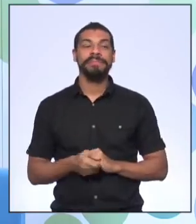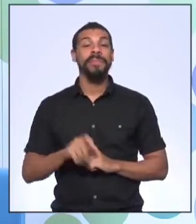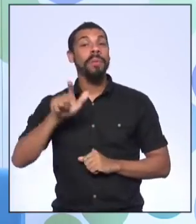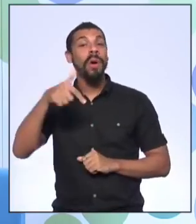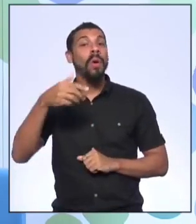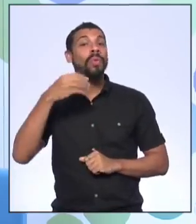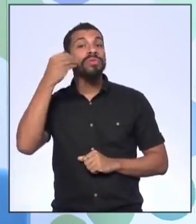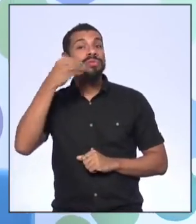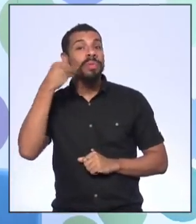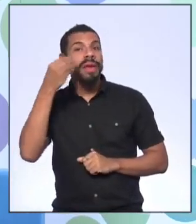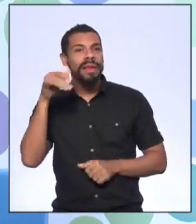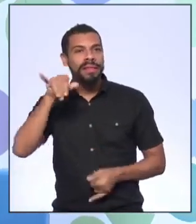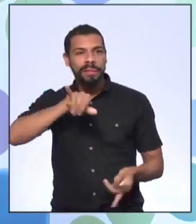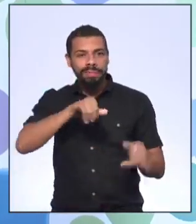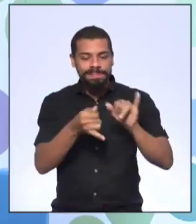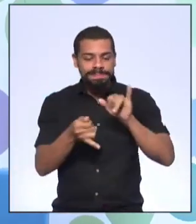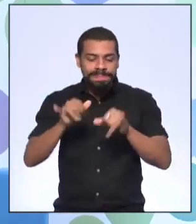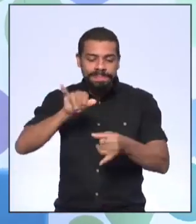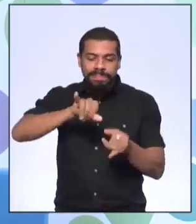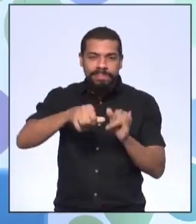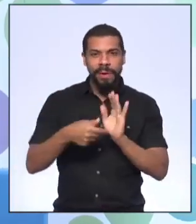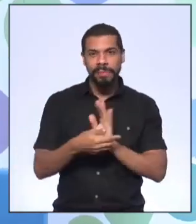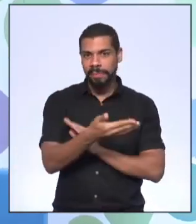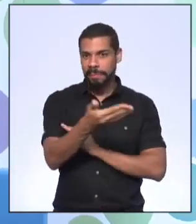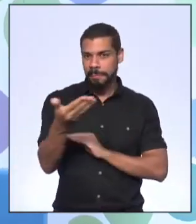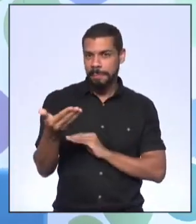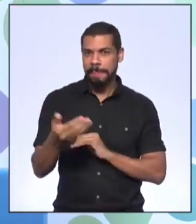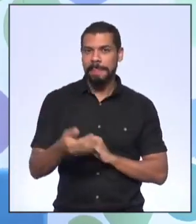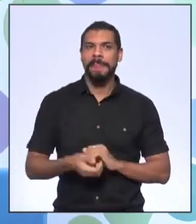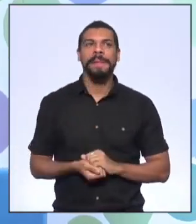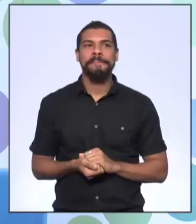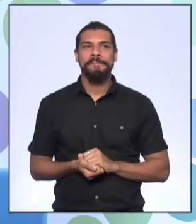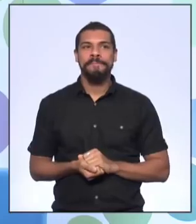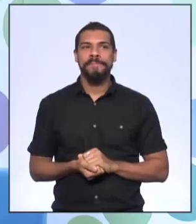falei com vocês, deixa eu tirar aqui, que é a experiência da